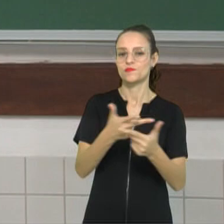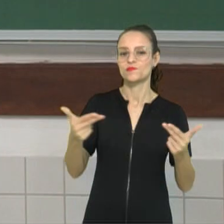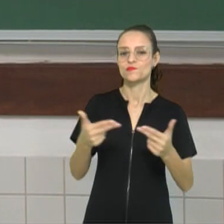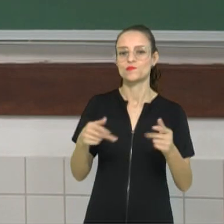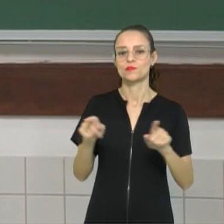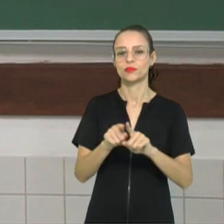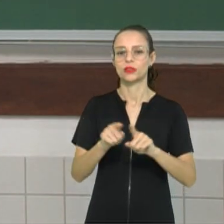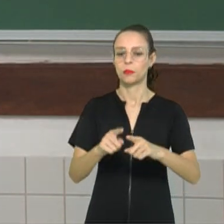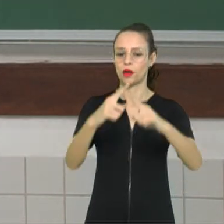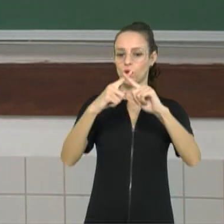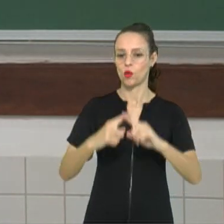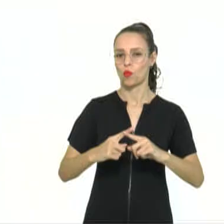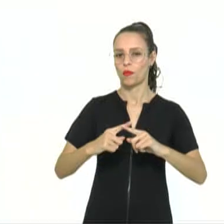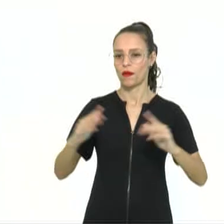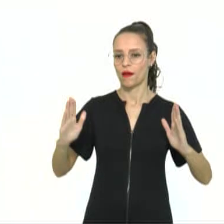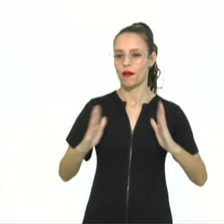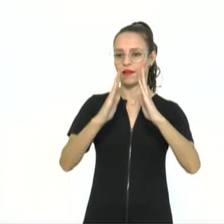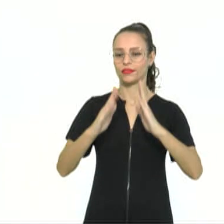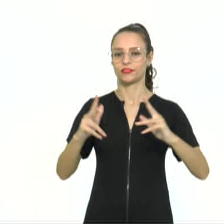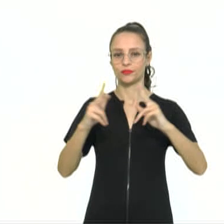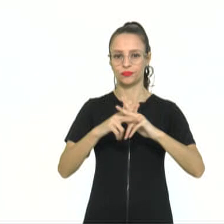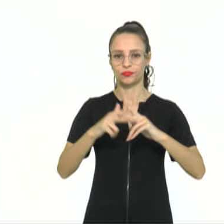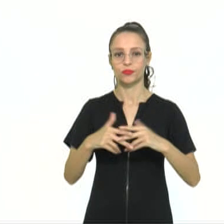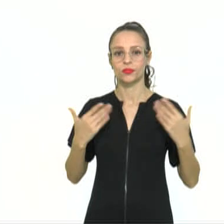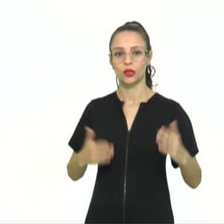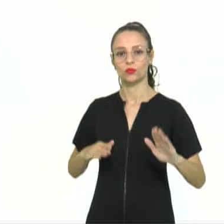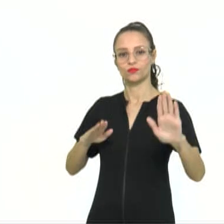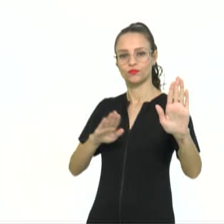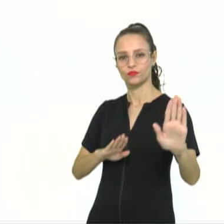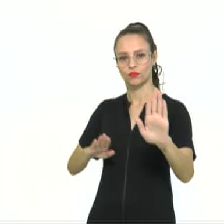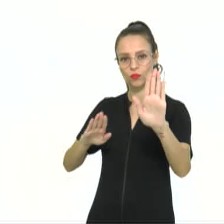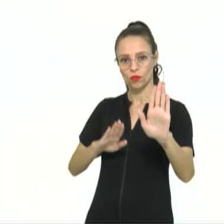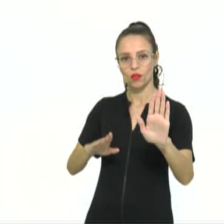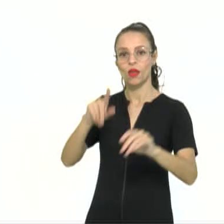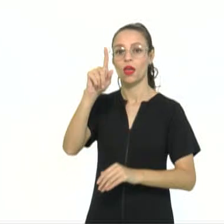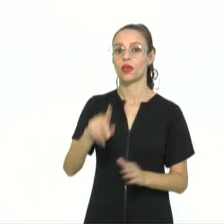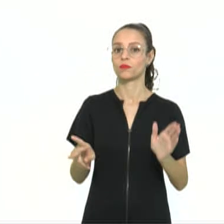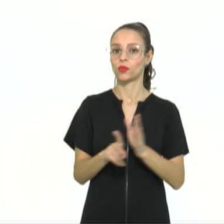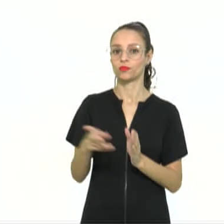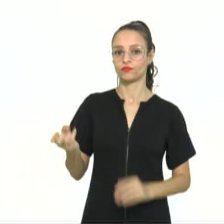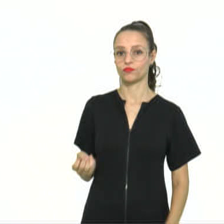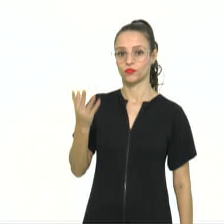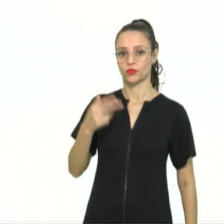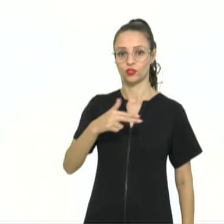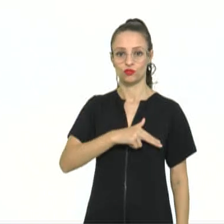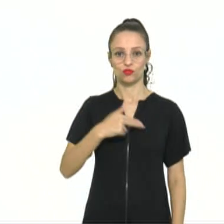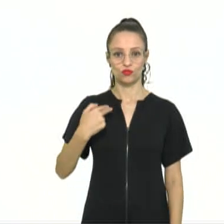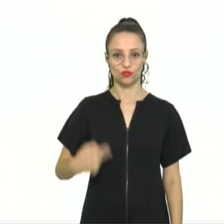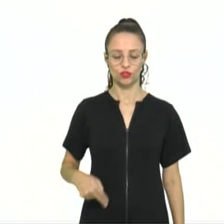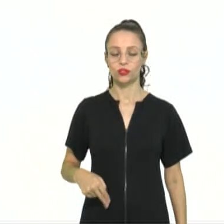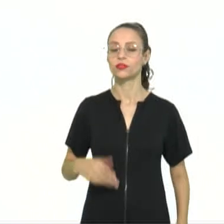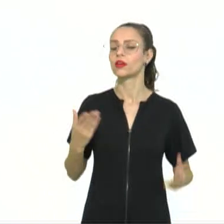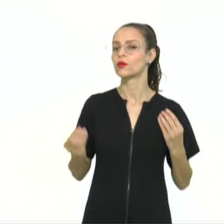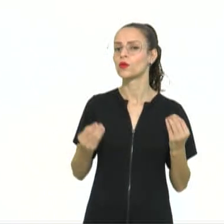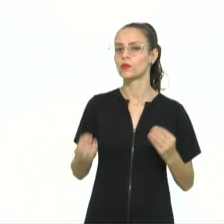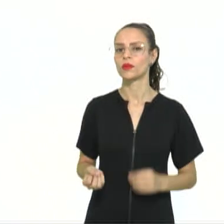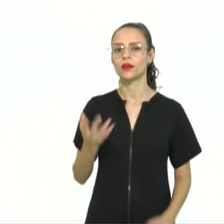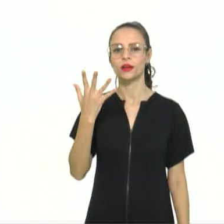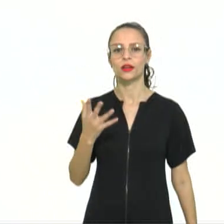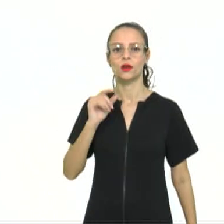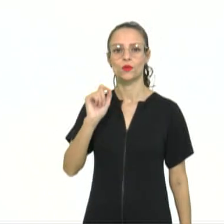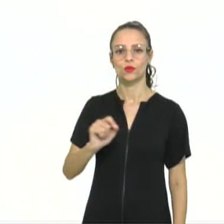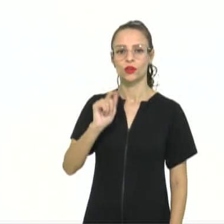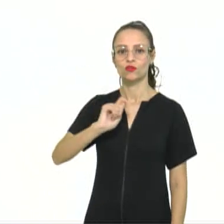de combate em si. Então o Kung Fu é originário da China, ele foi criado a partir da necessidade